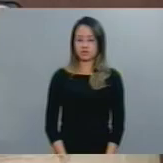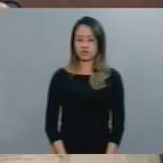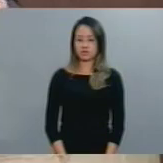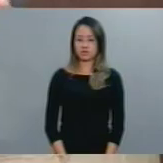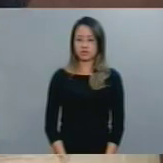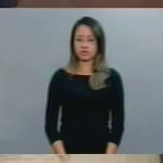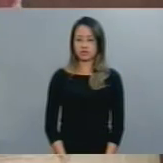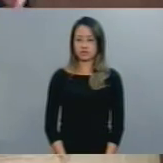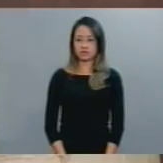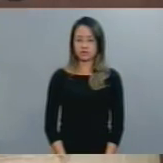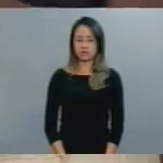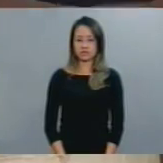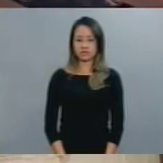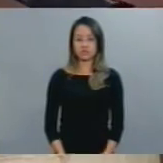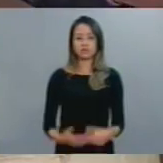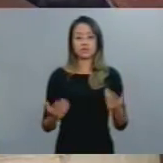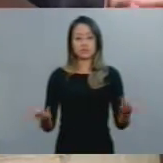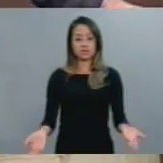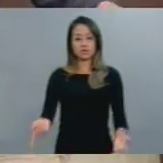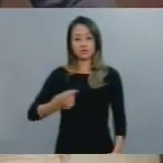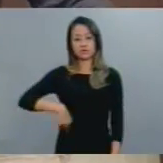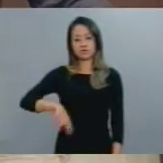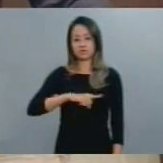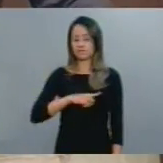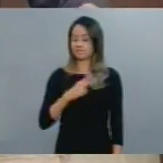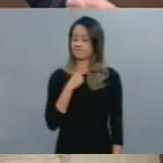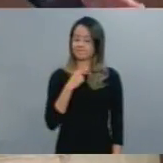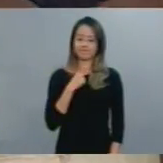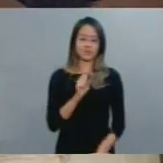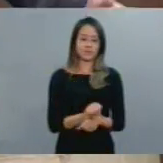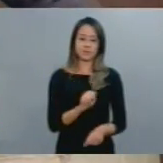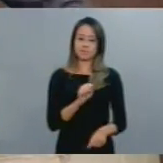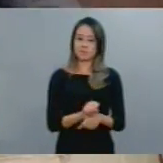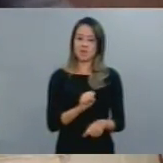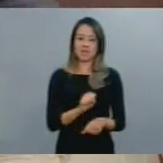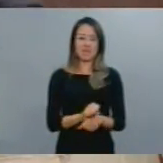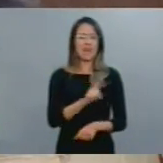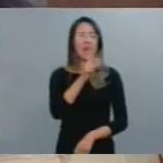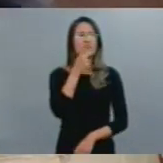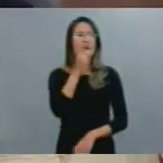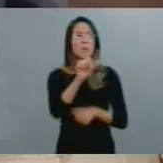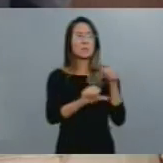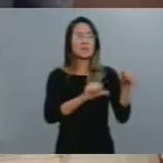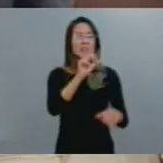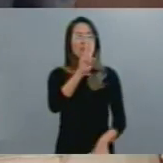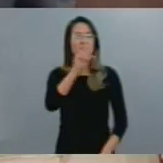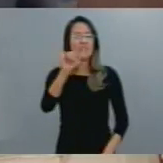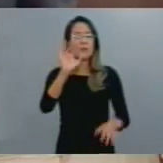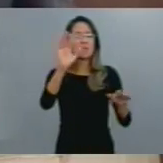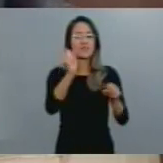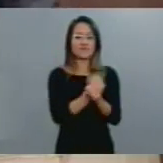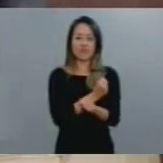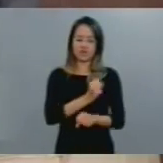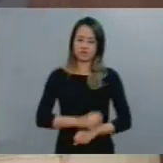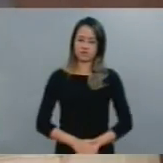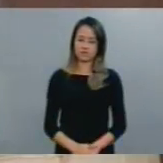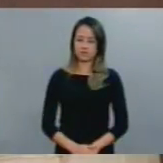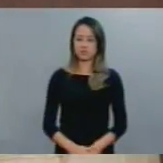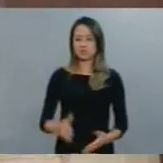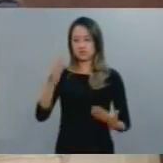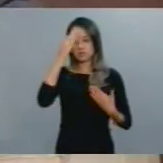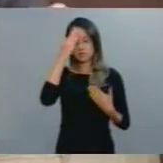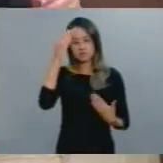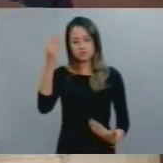Portanto, nós não podemos esperar dessa falsa polarização. Concluo agradecendo a mesa, agradeço a